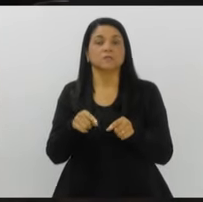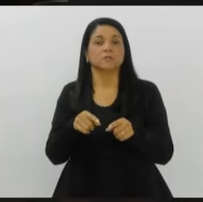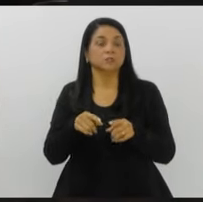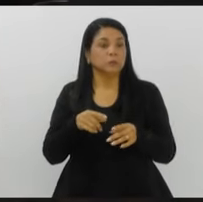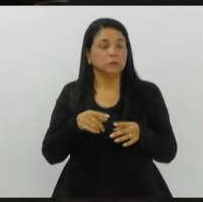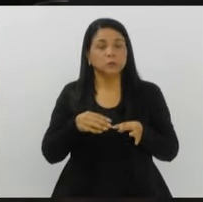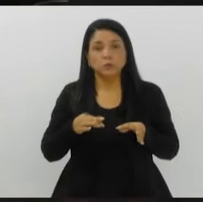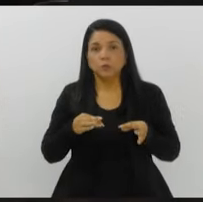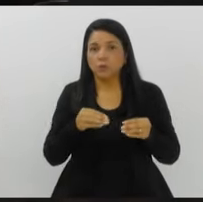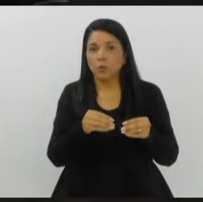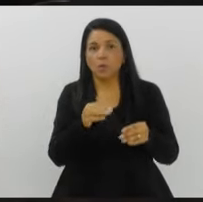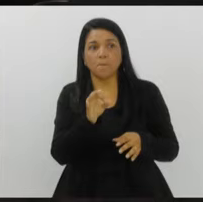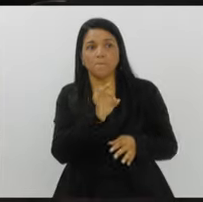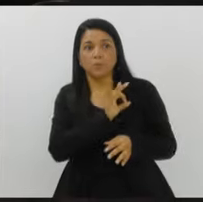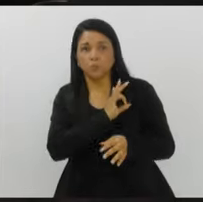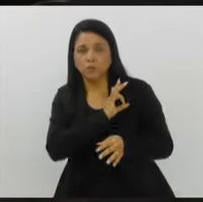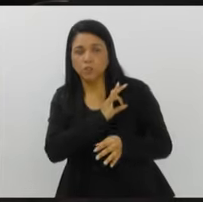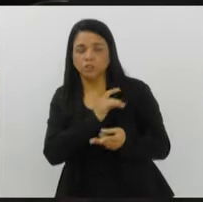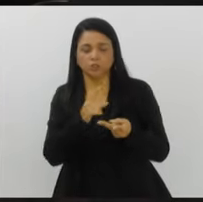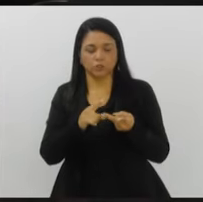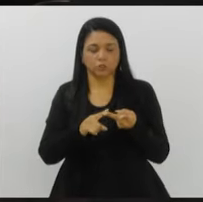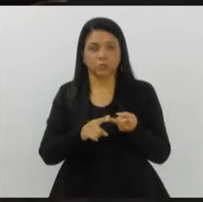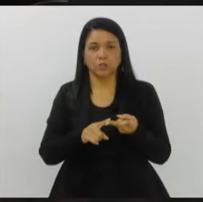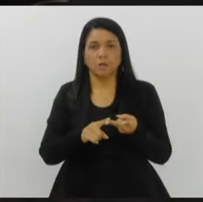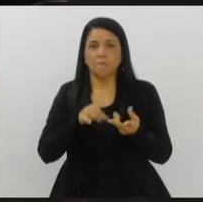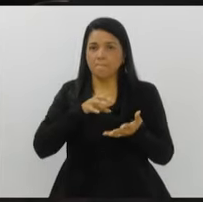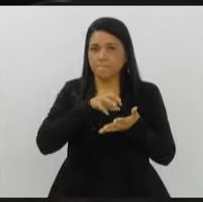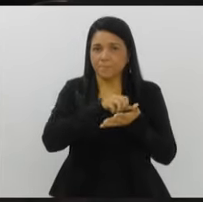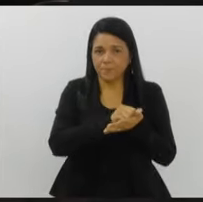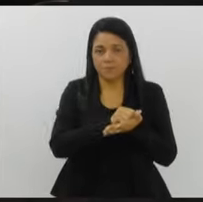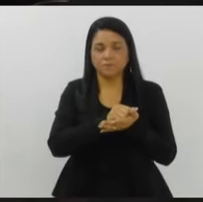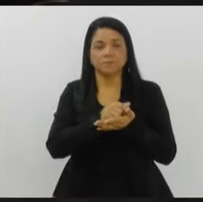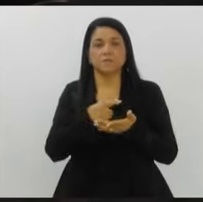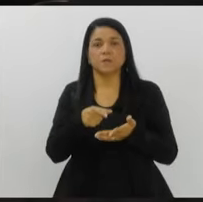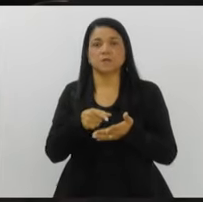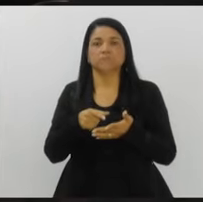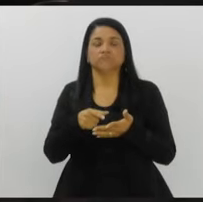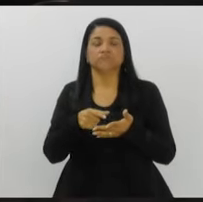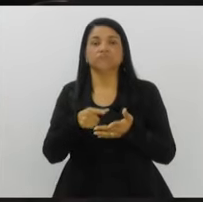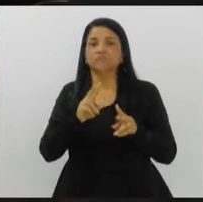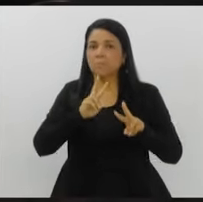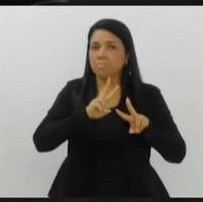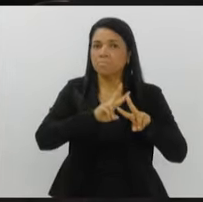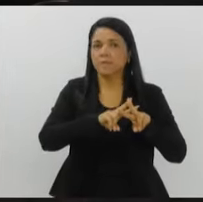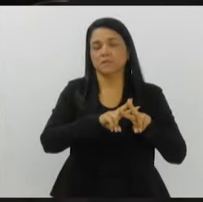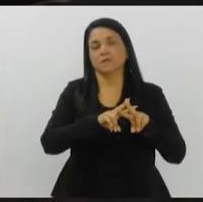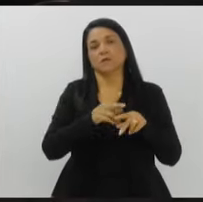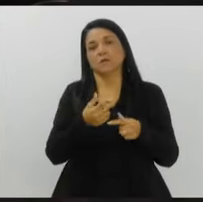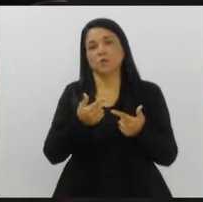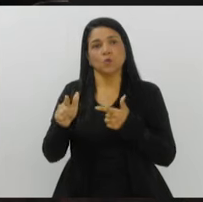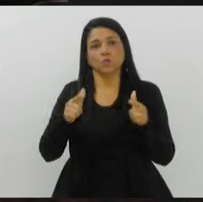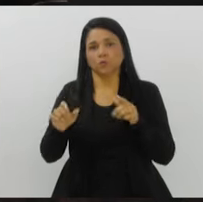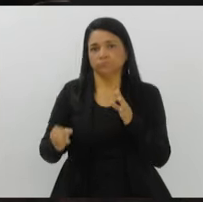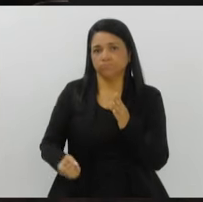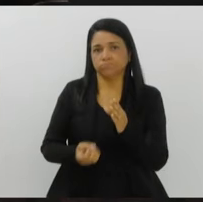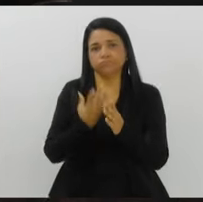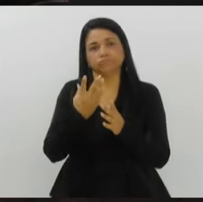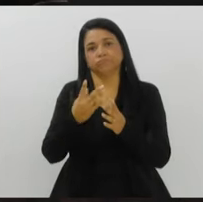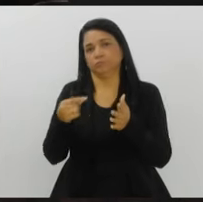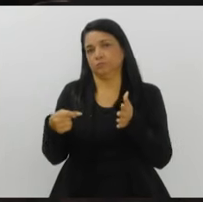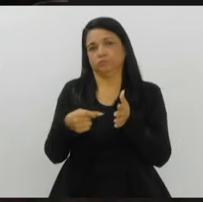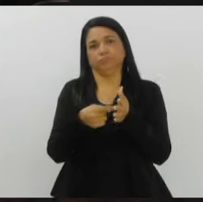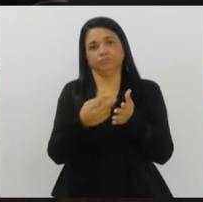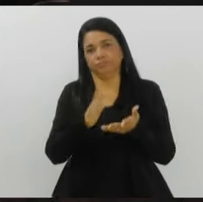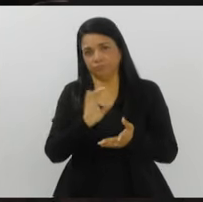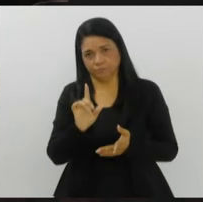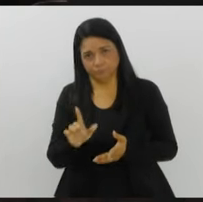instâncias para que esse fato não fique impune e que nenhum outro mais surja. Deputado Flávio